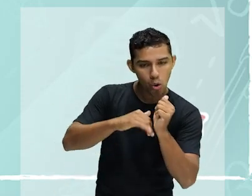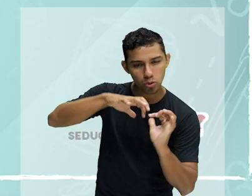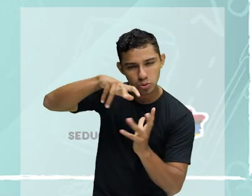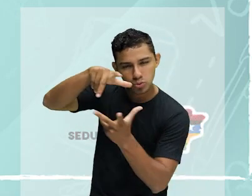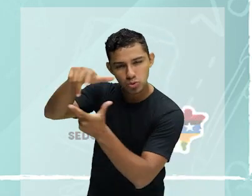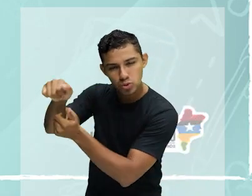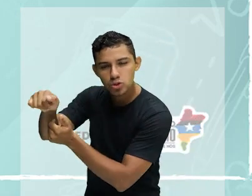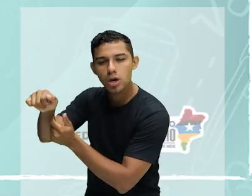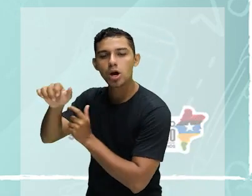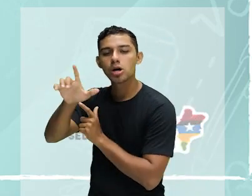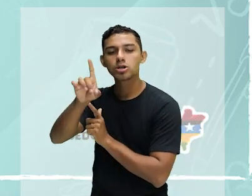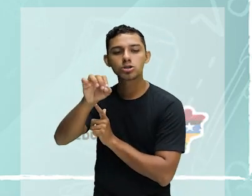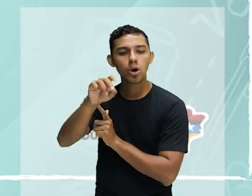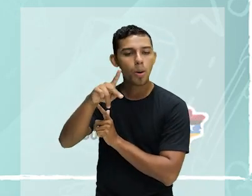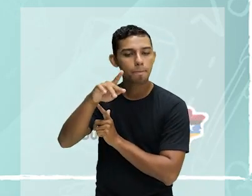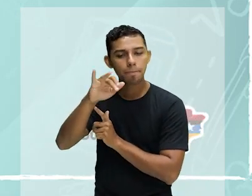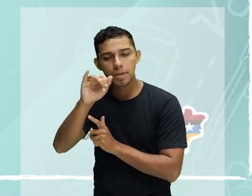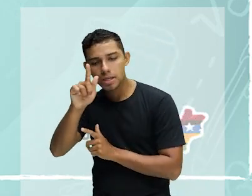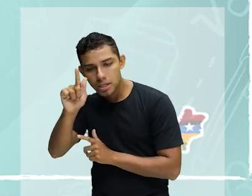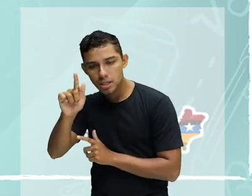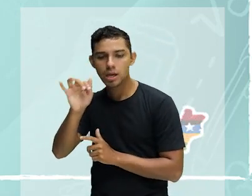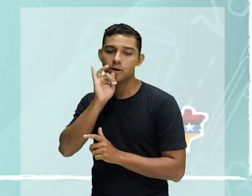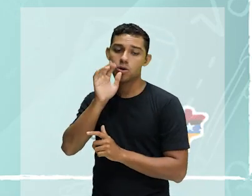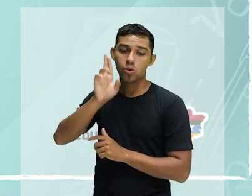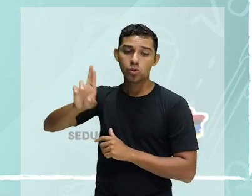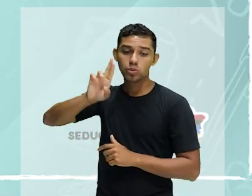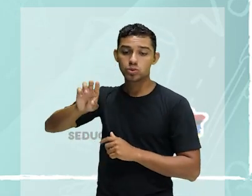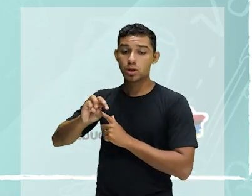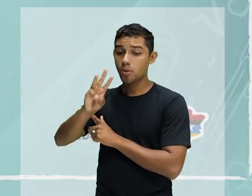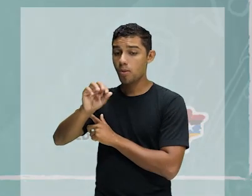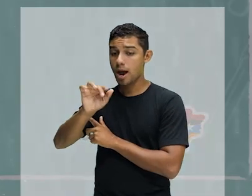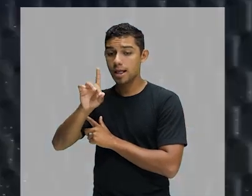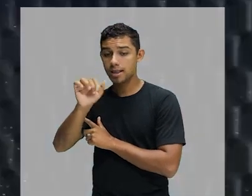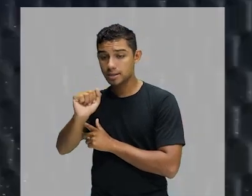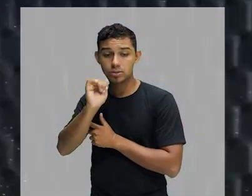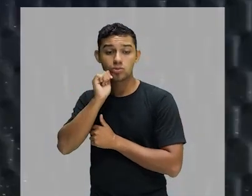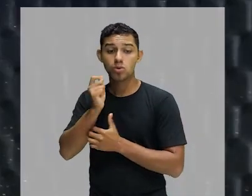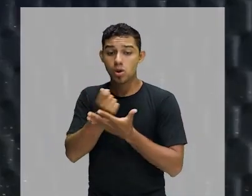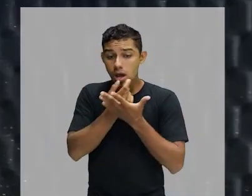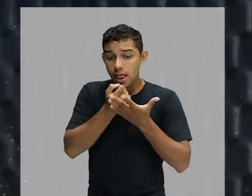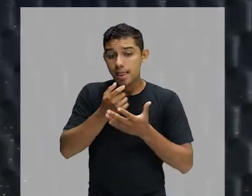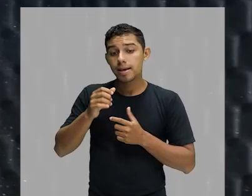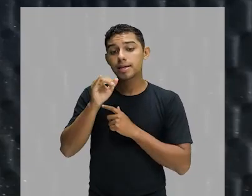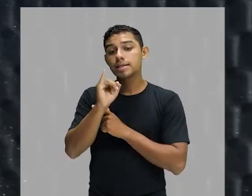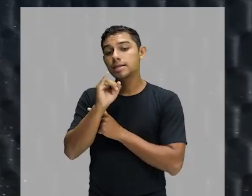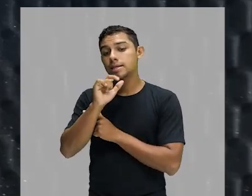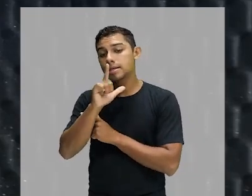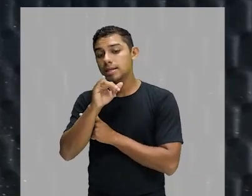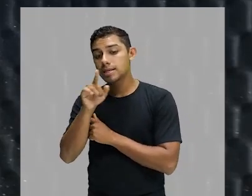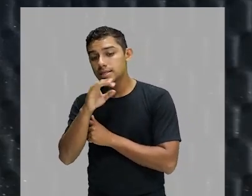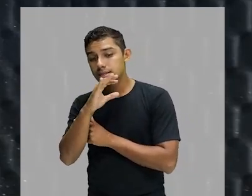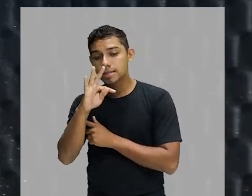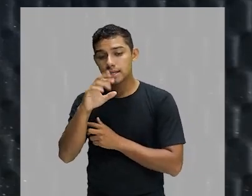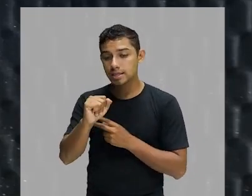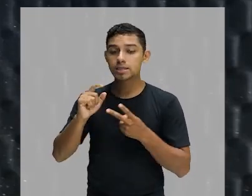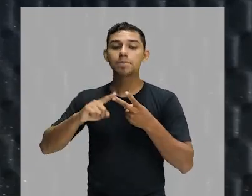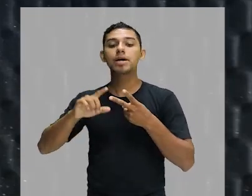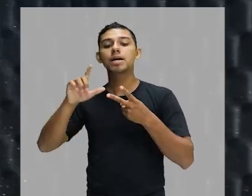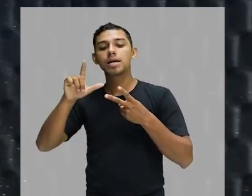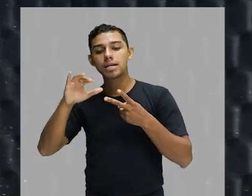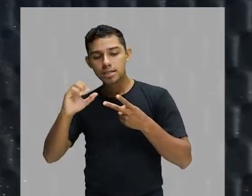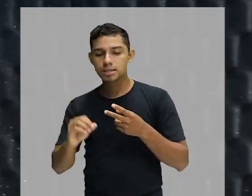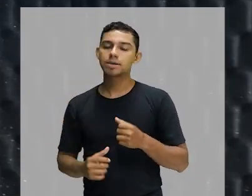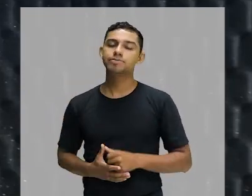UADA, descreve como doping somente o uso de drogas ilícitas utilizadas no esporte? Não. Envolve drogas ilícitas e drogas lícitas. Então, a